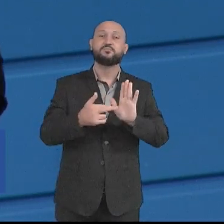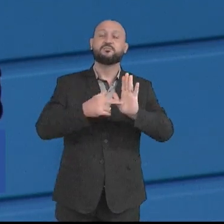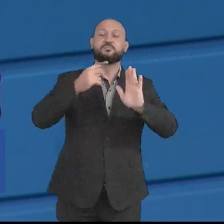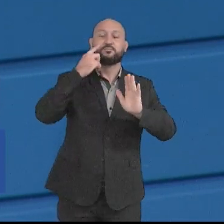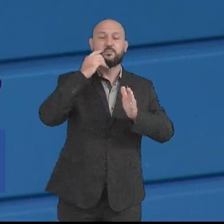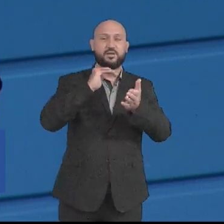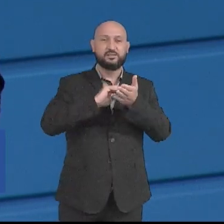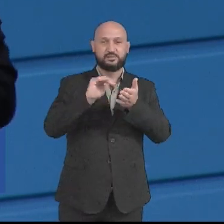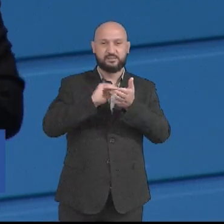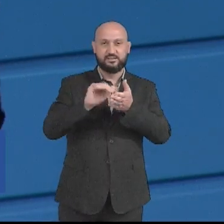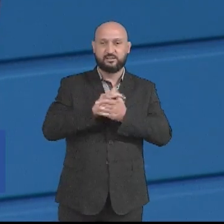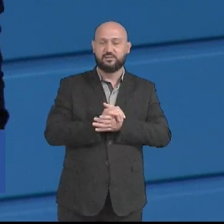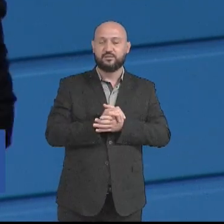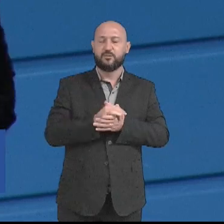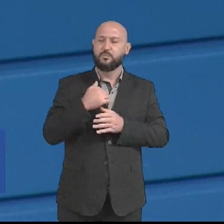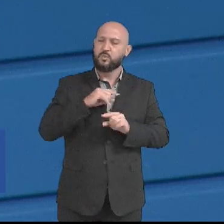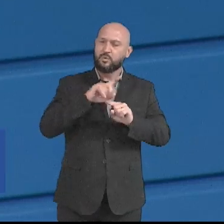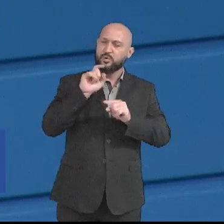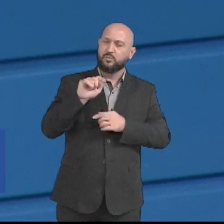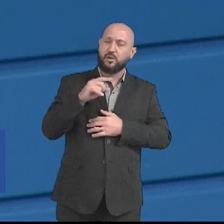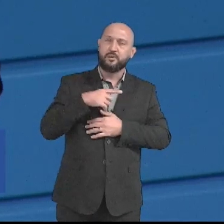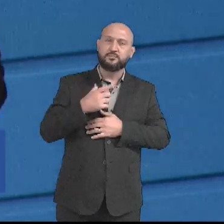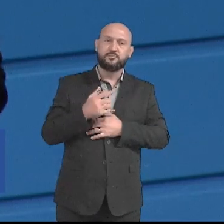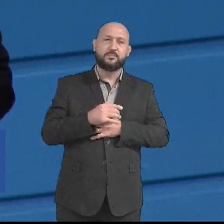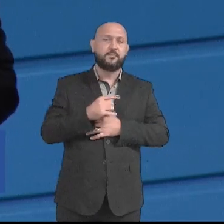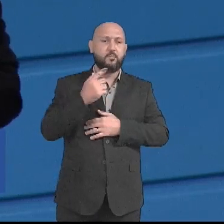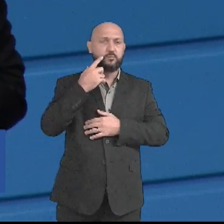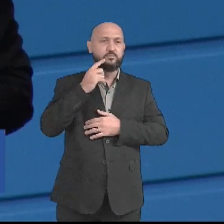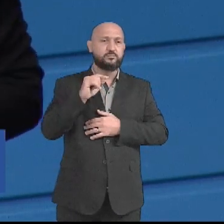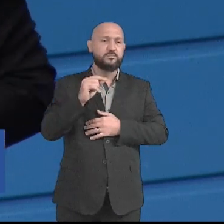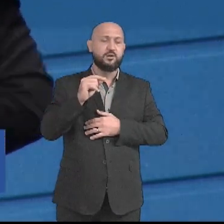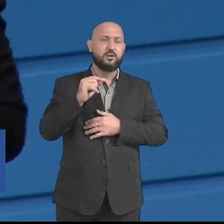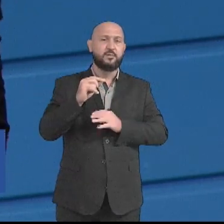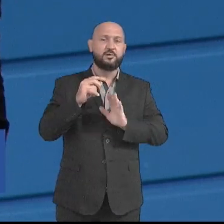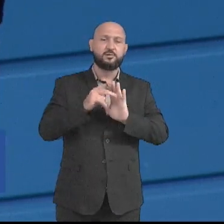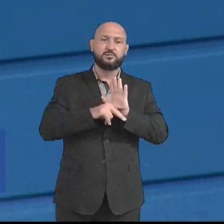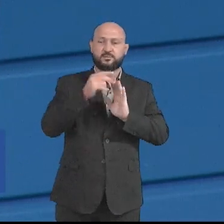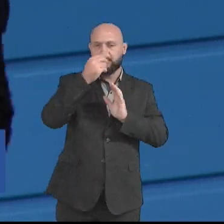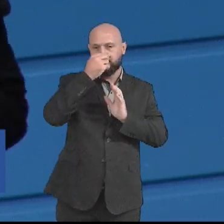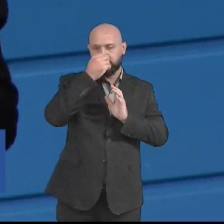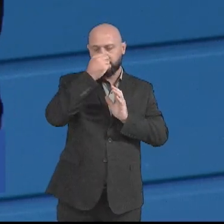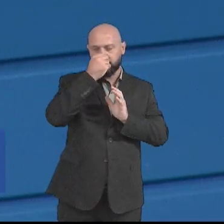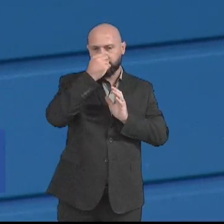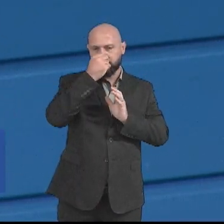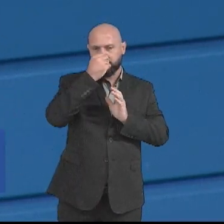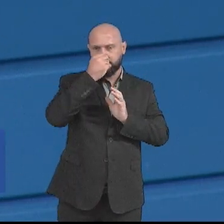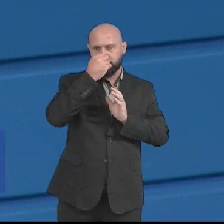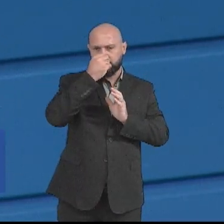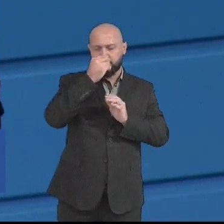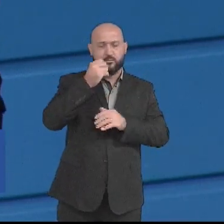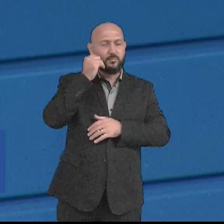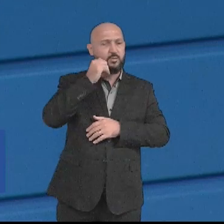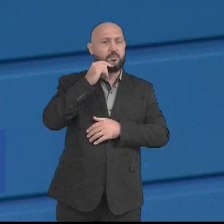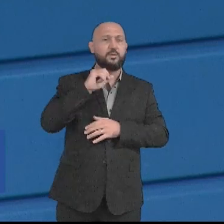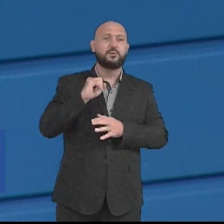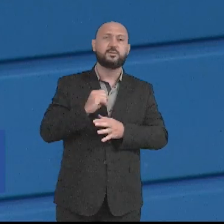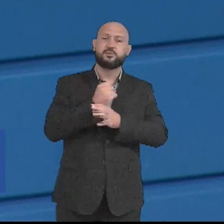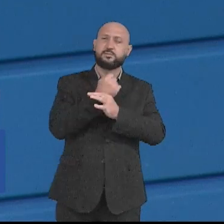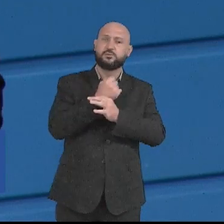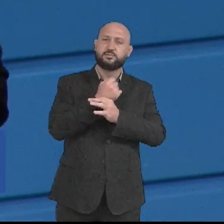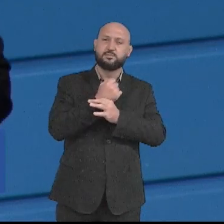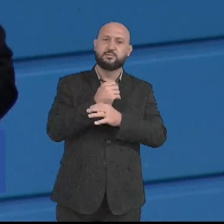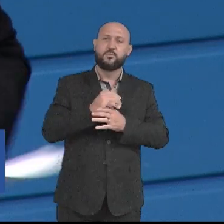pela Sejusp. O meu questionamento maior aqui é em relação ao programa PROMUSSE, Programa de Segurança Mulher Mais Segura da